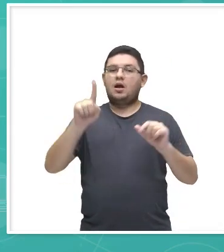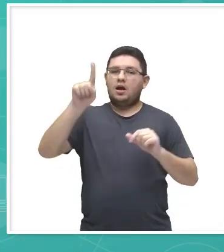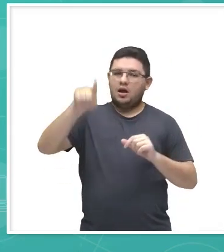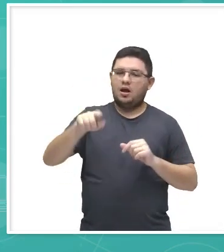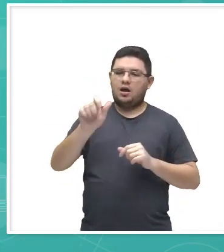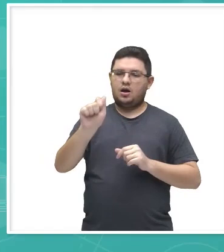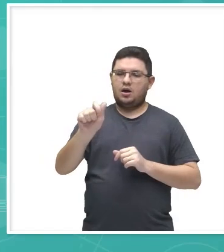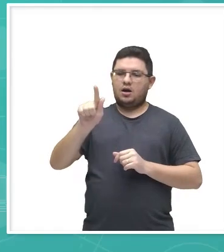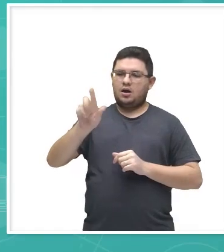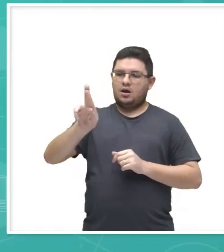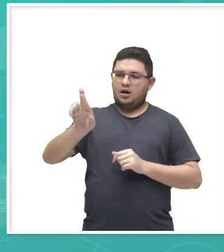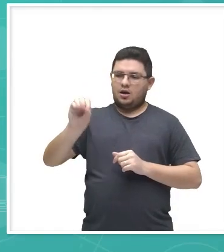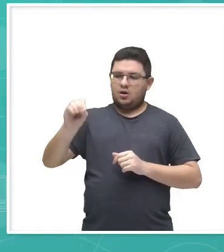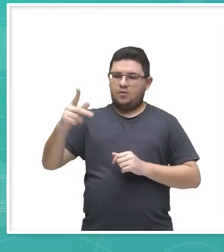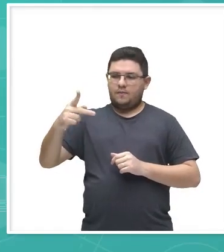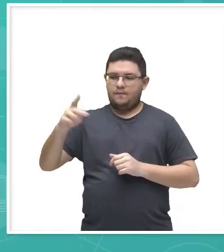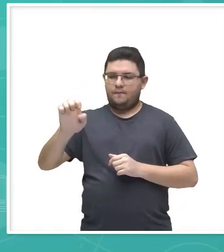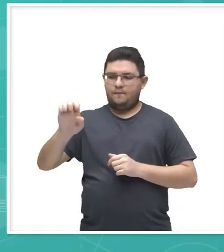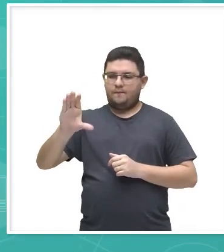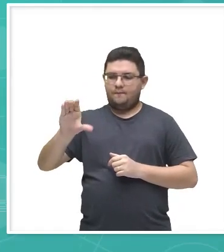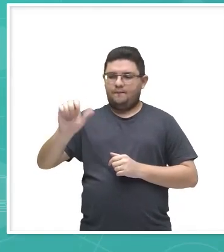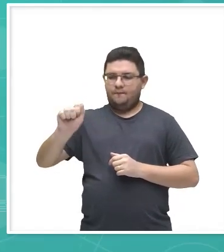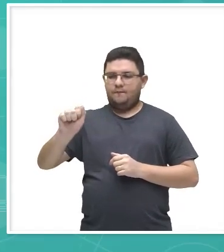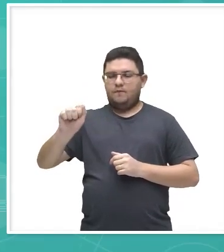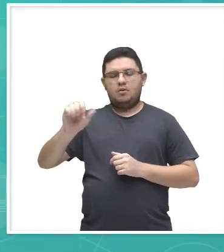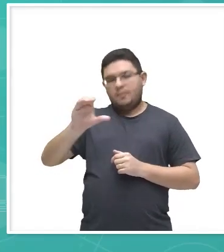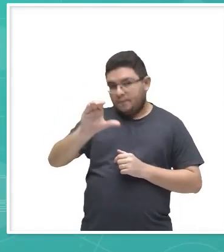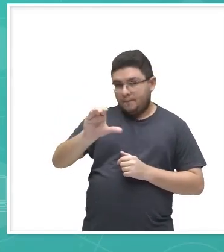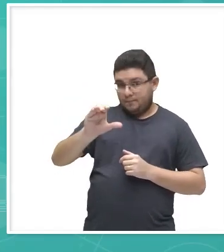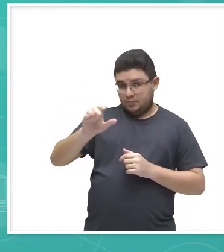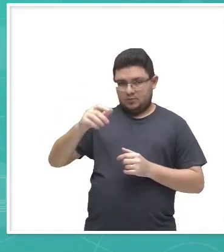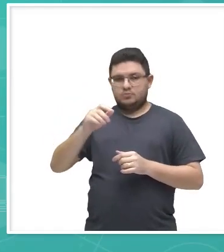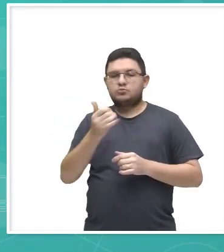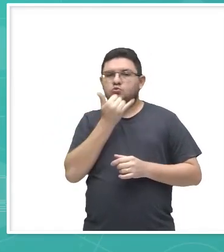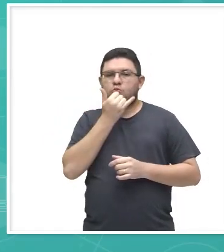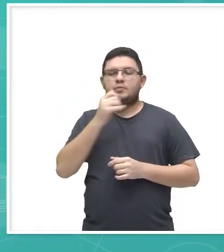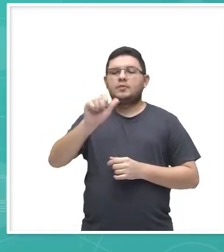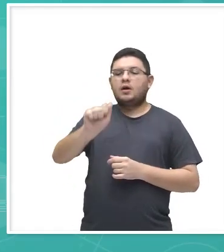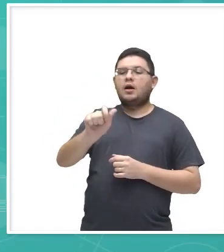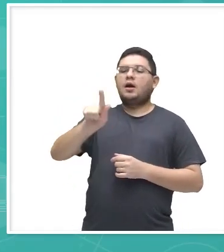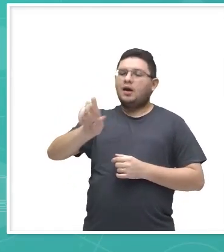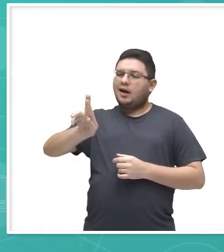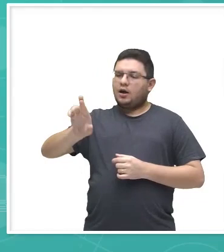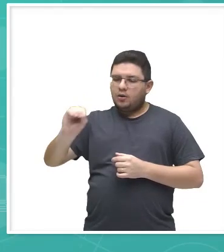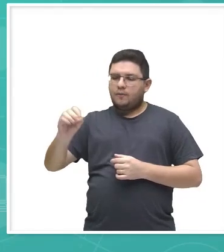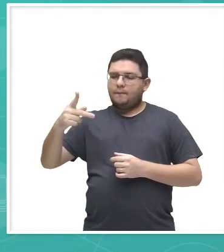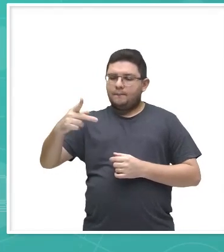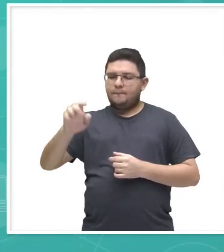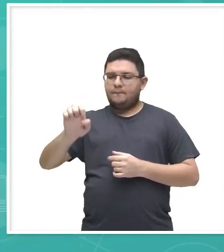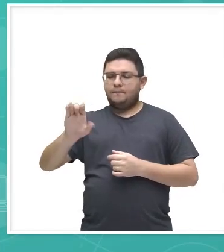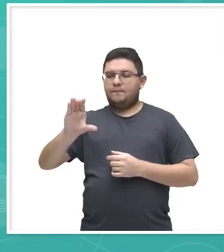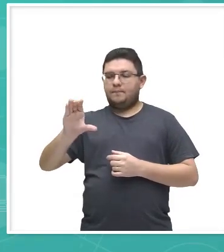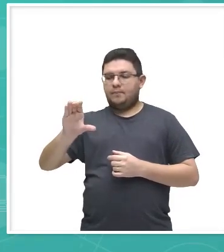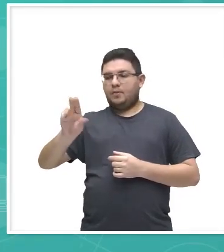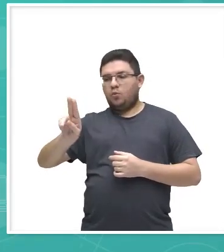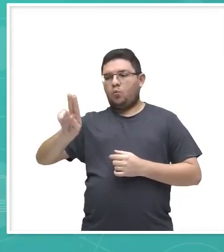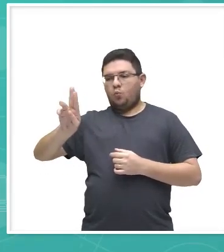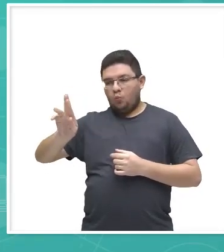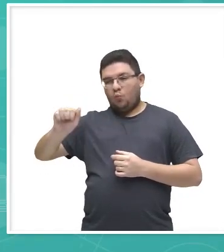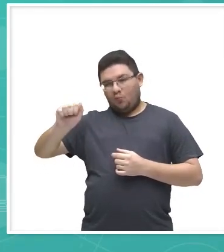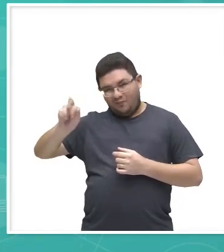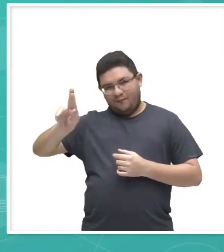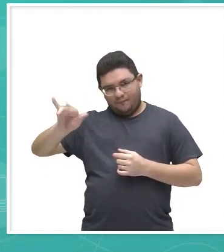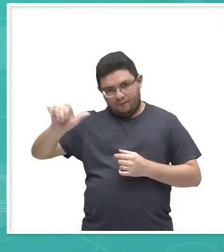agropecuária, né? Como uma atividade econômica, né? Qual é a atividade econômica de tal local, né? Aí você fala, tem atividade